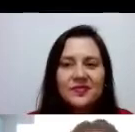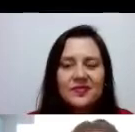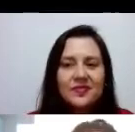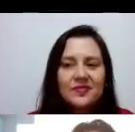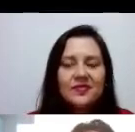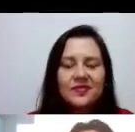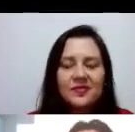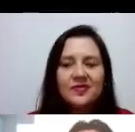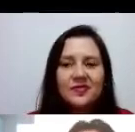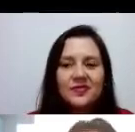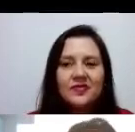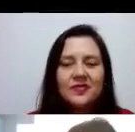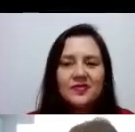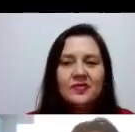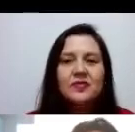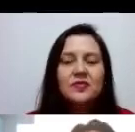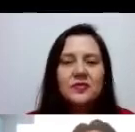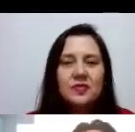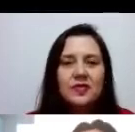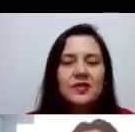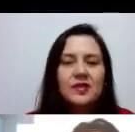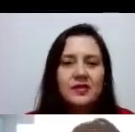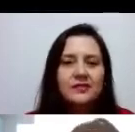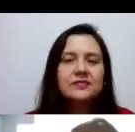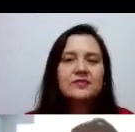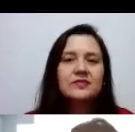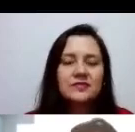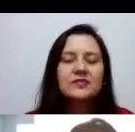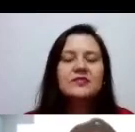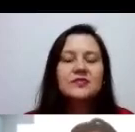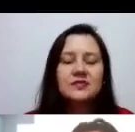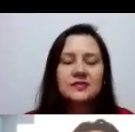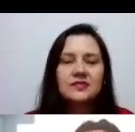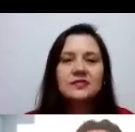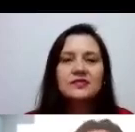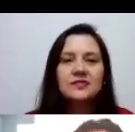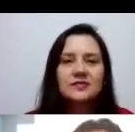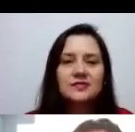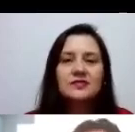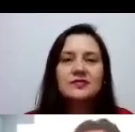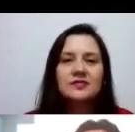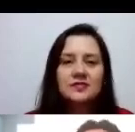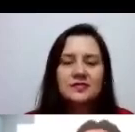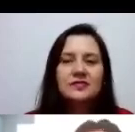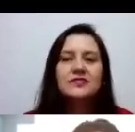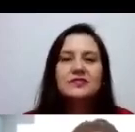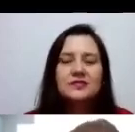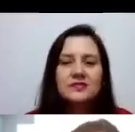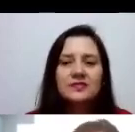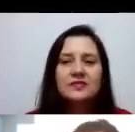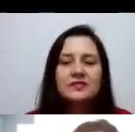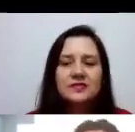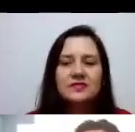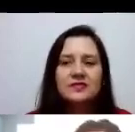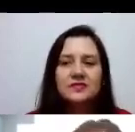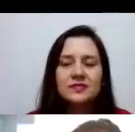mão na cabeça, agradar todo mundo. É você agir dentro dos princípios, mas você trazer algo a mais para a